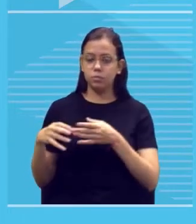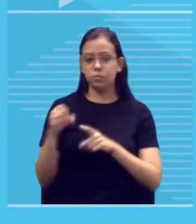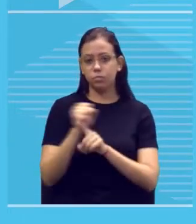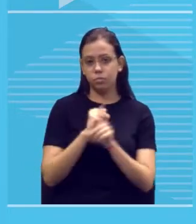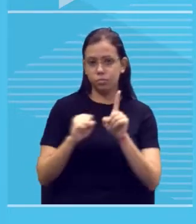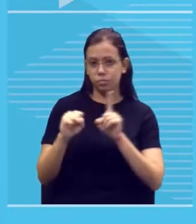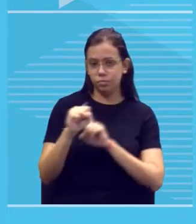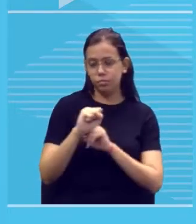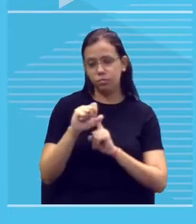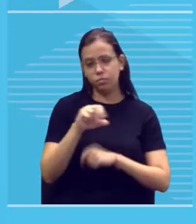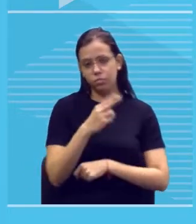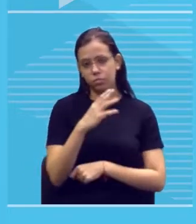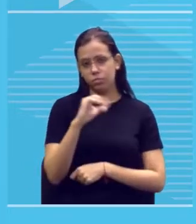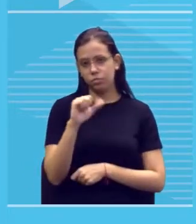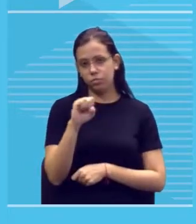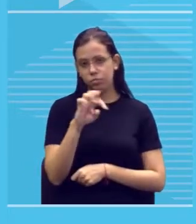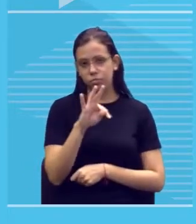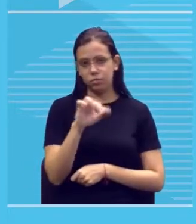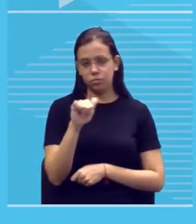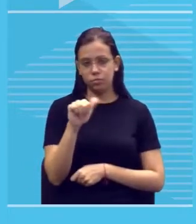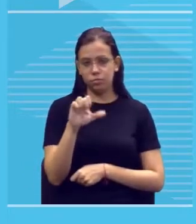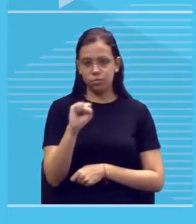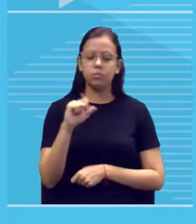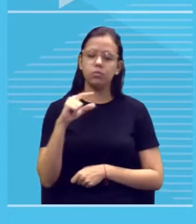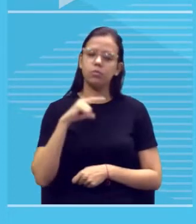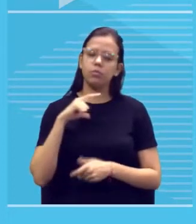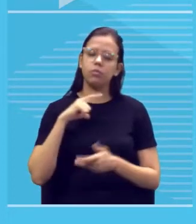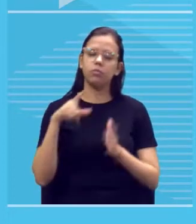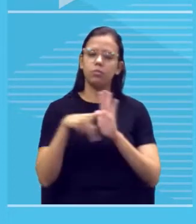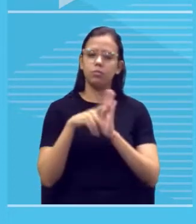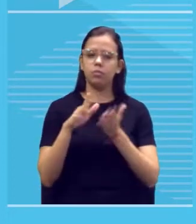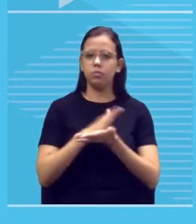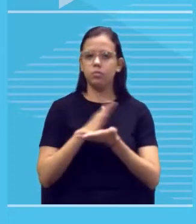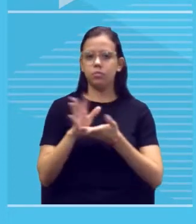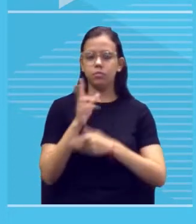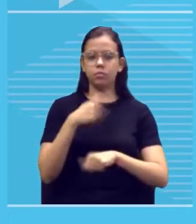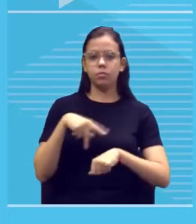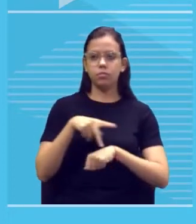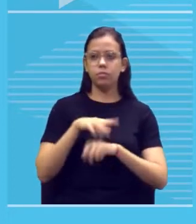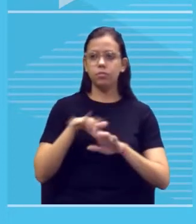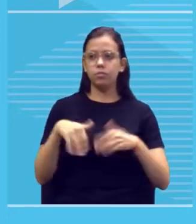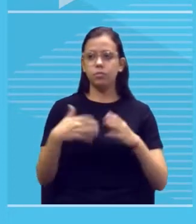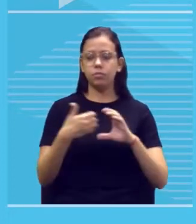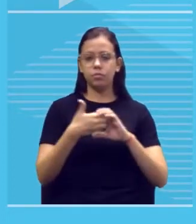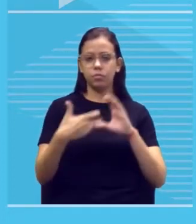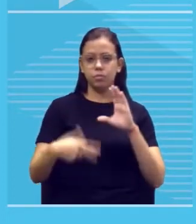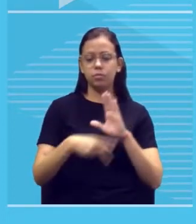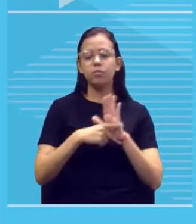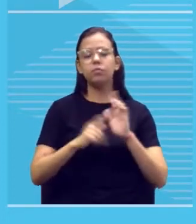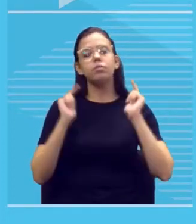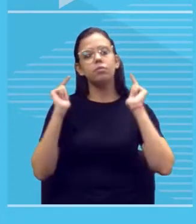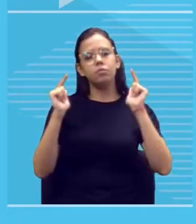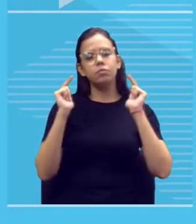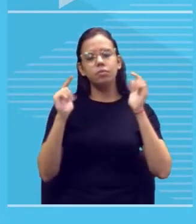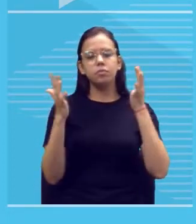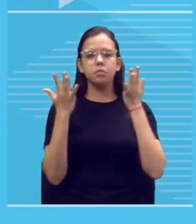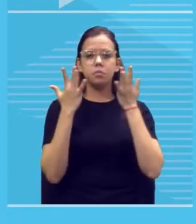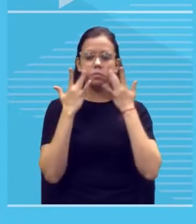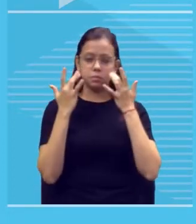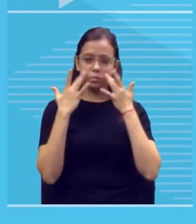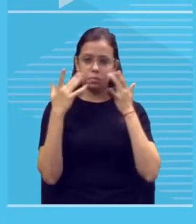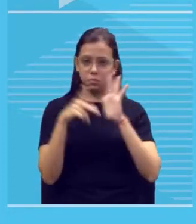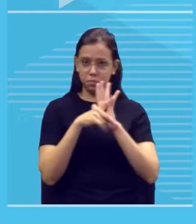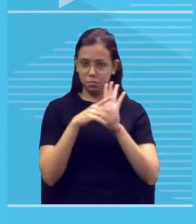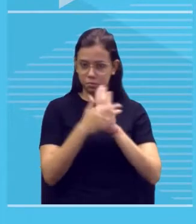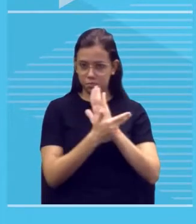castas como dizem em outros lugares então o viés do entretenimento do teatro do Bertoldo brecht